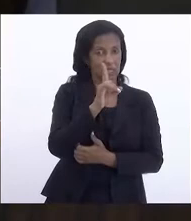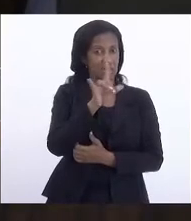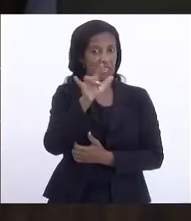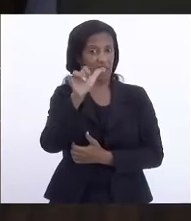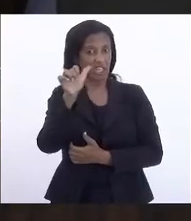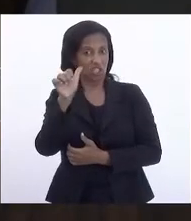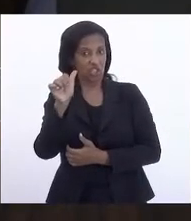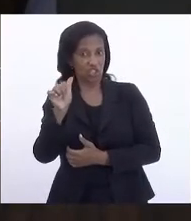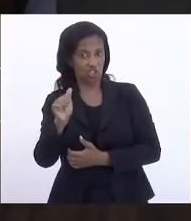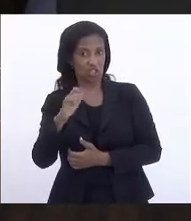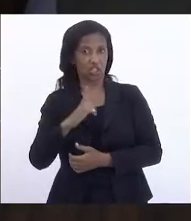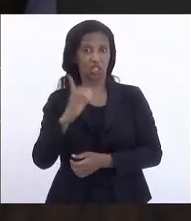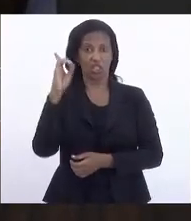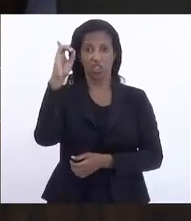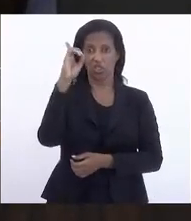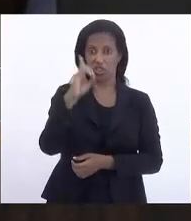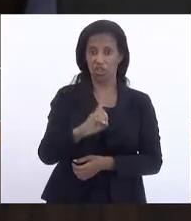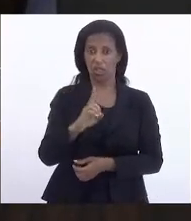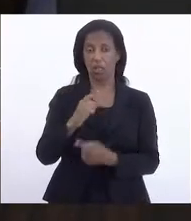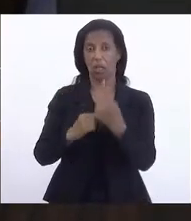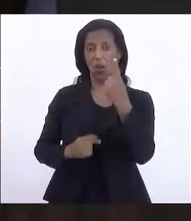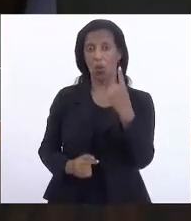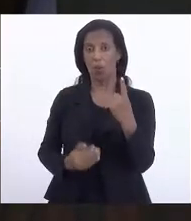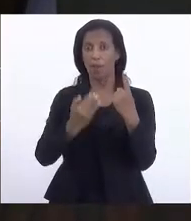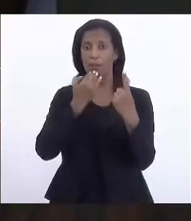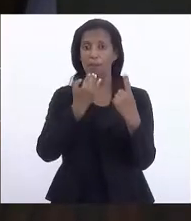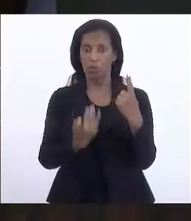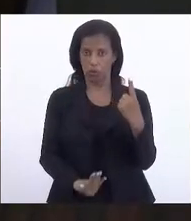direito a uma requisição.